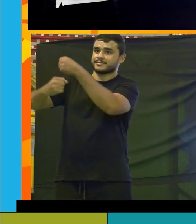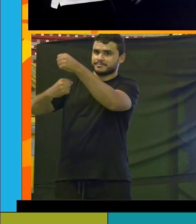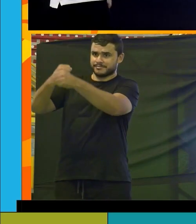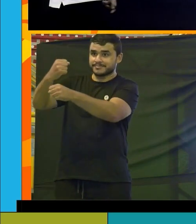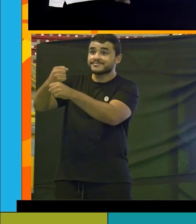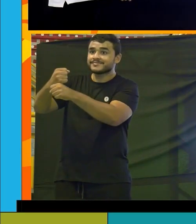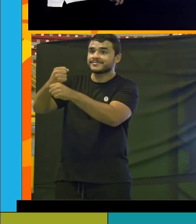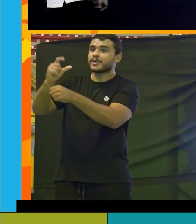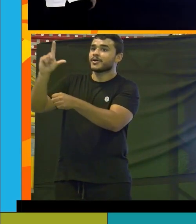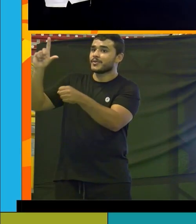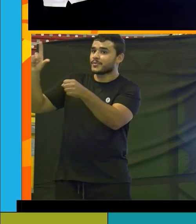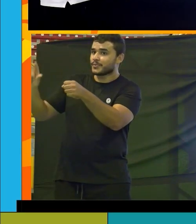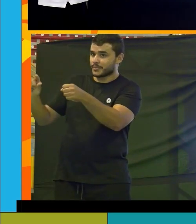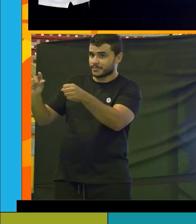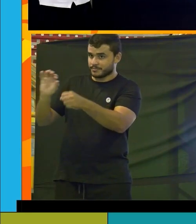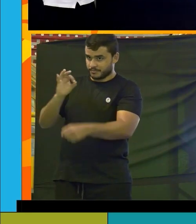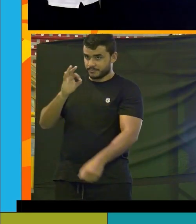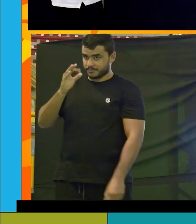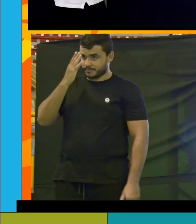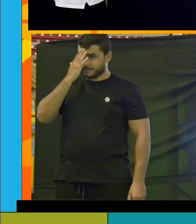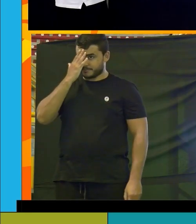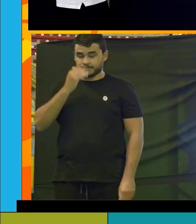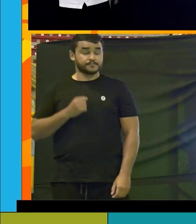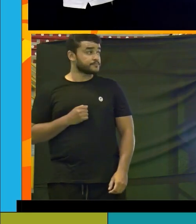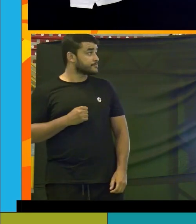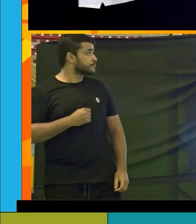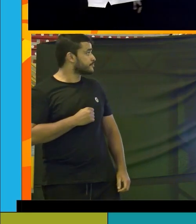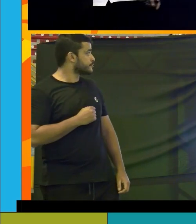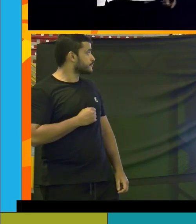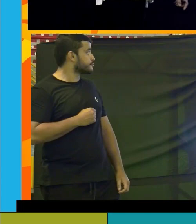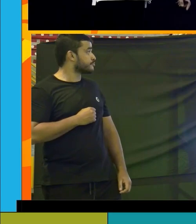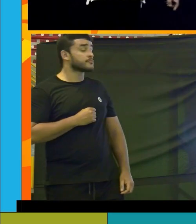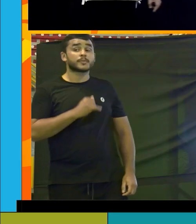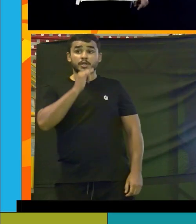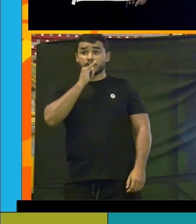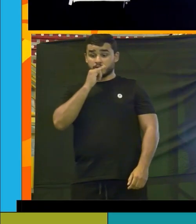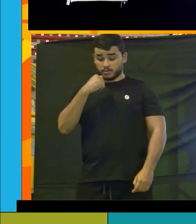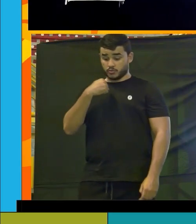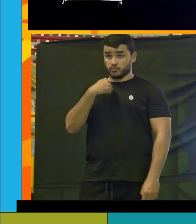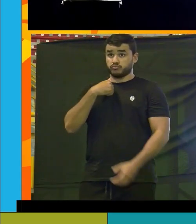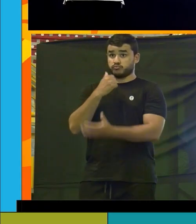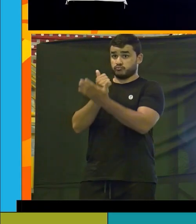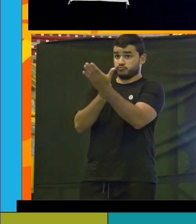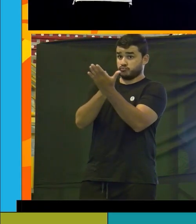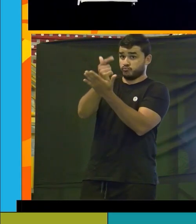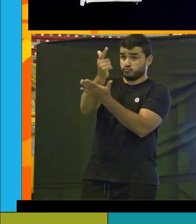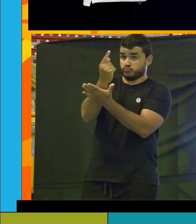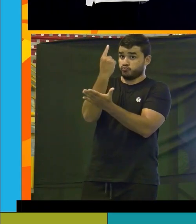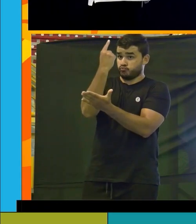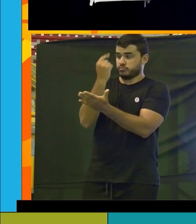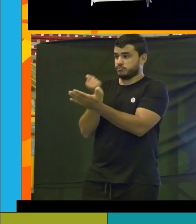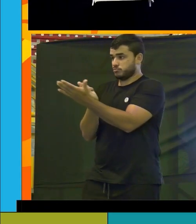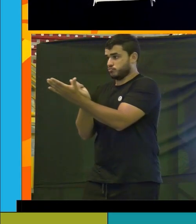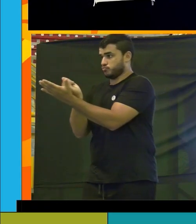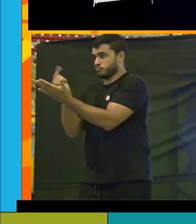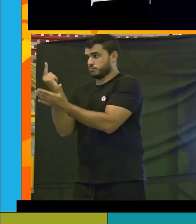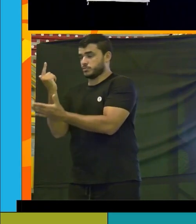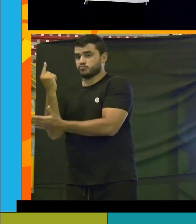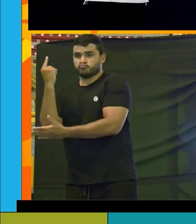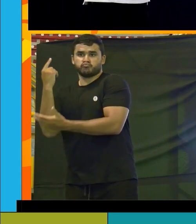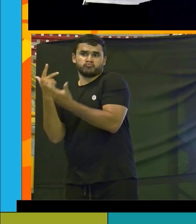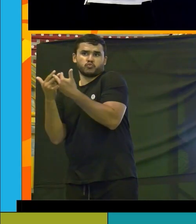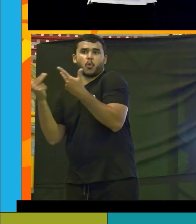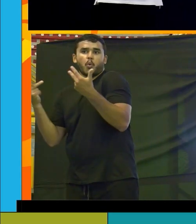dele, isso daí é uma especulação. Uma pessoa adquiriu 2 bens. Pensa comigo, tá?